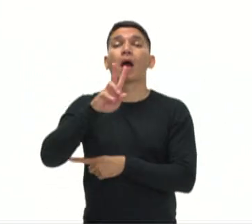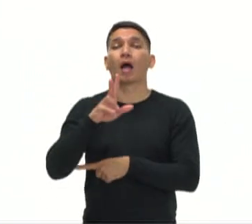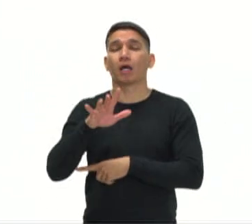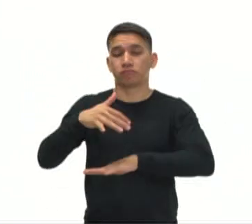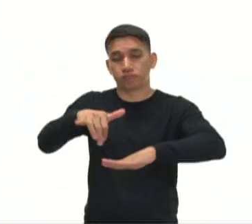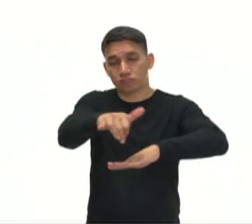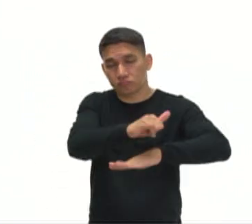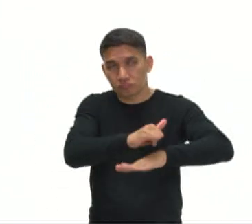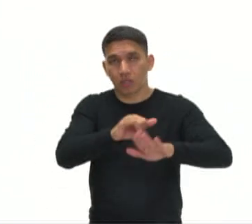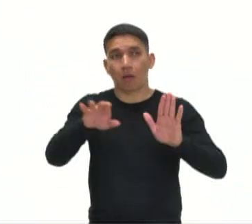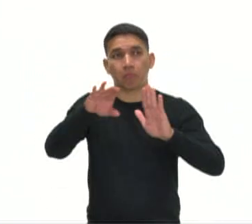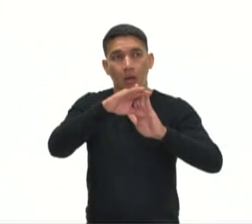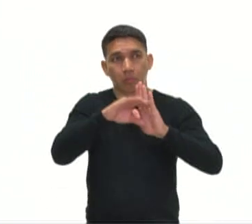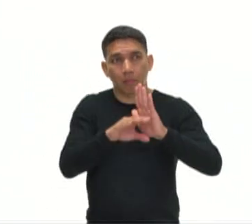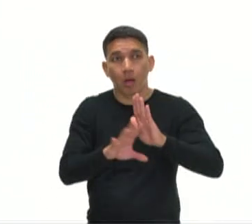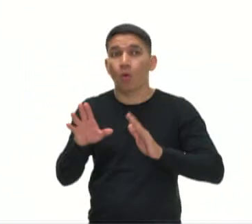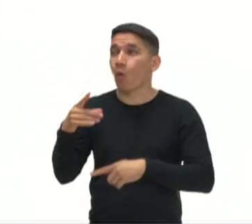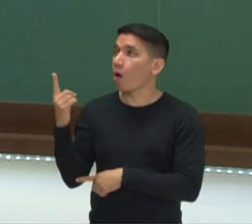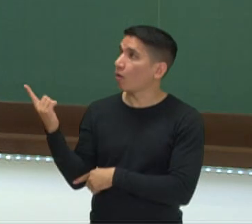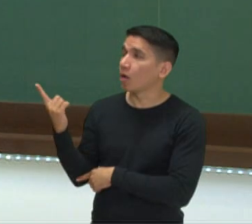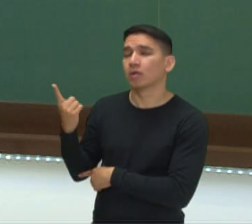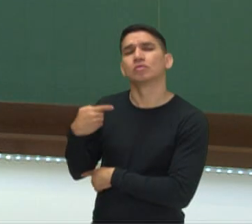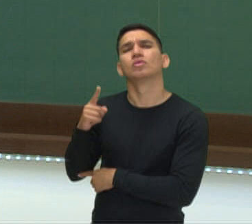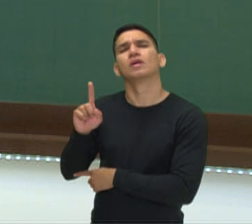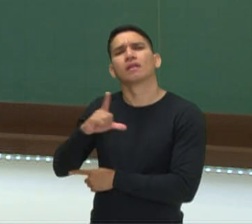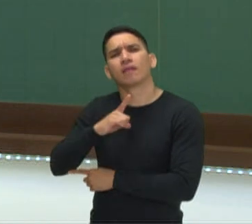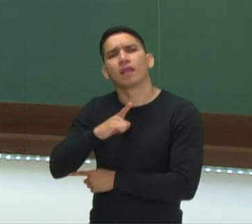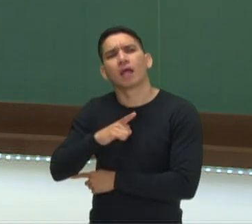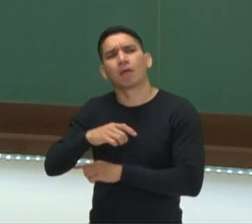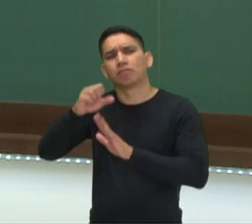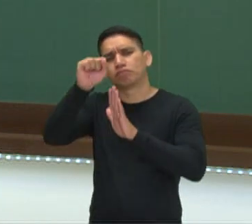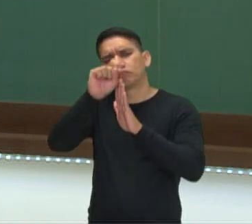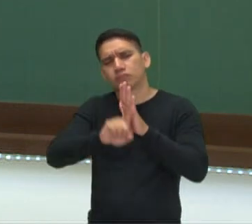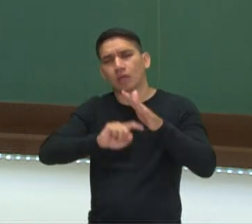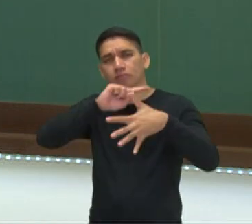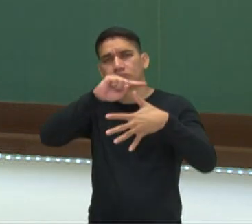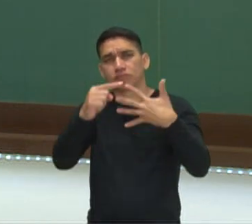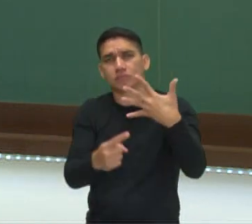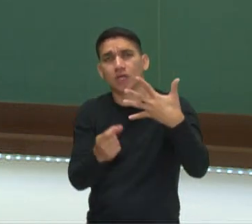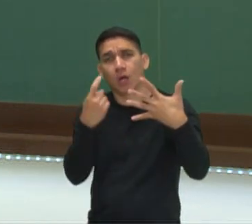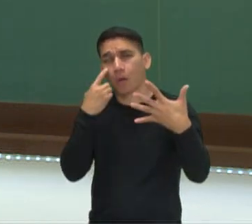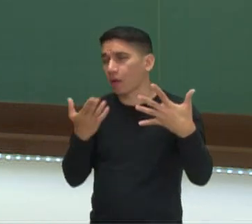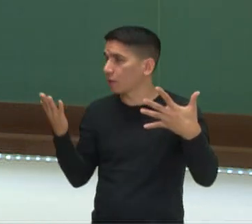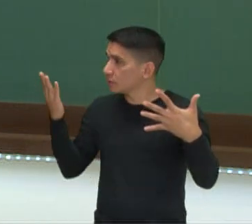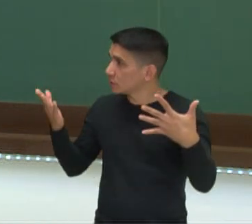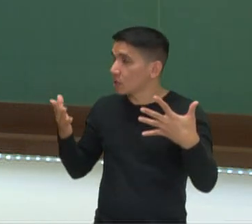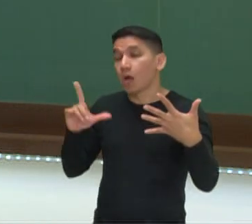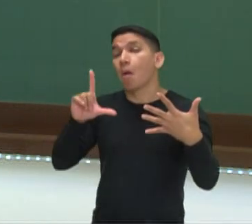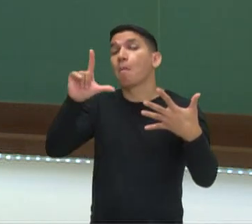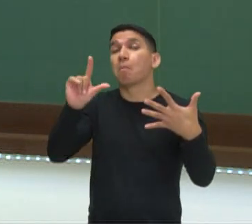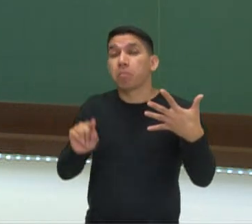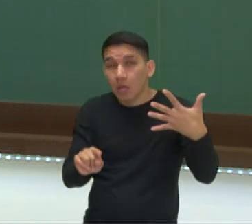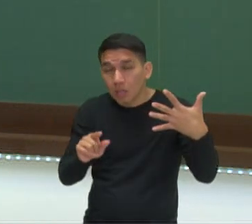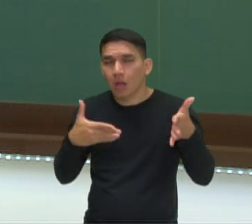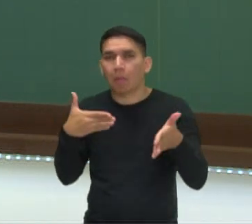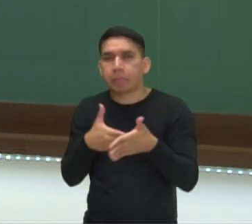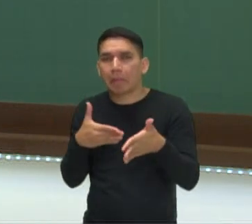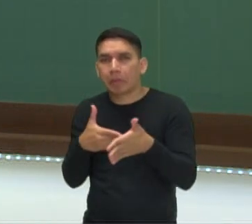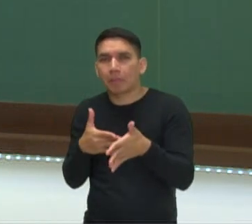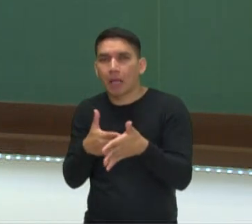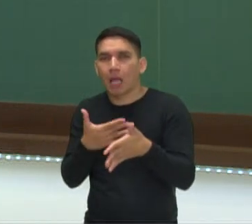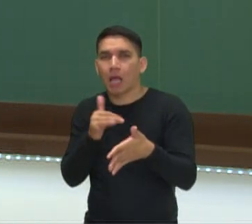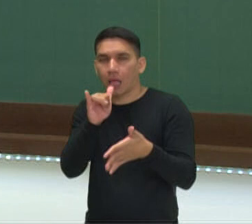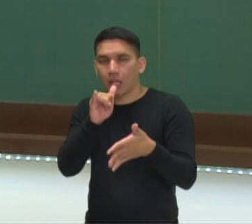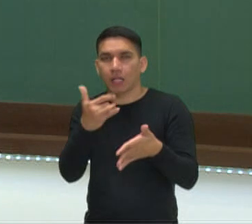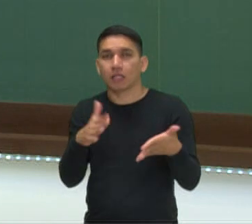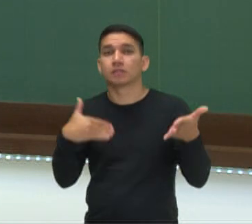mantendo sua numeração. Então, qual aparelho aqui, desses 5, tem a menor resistência elétrica, depois a